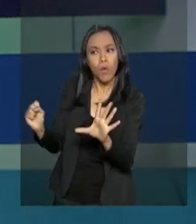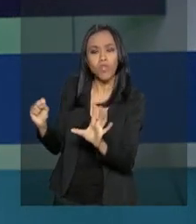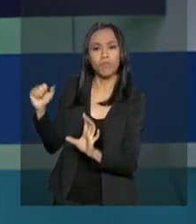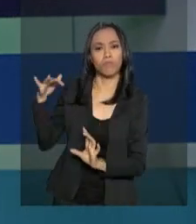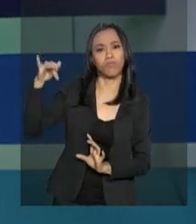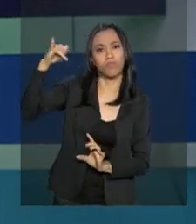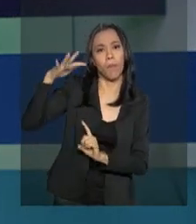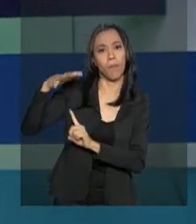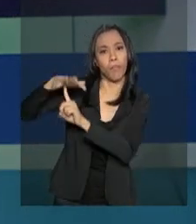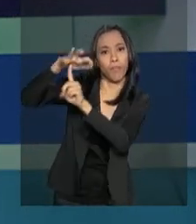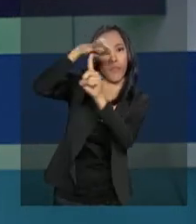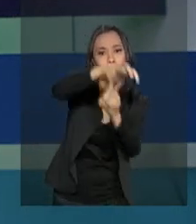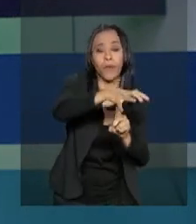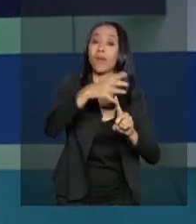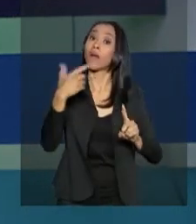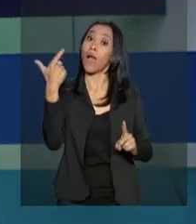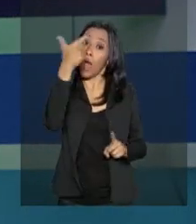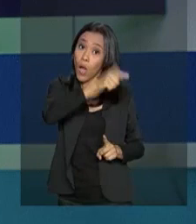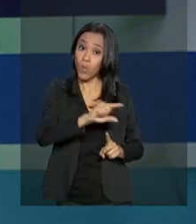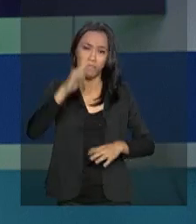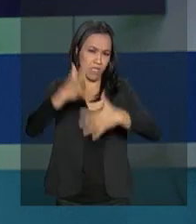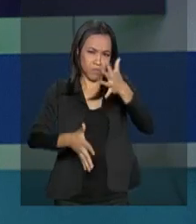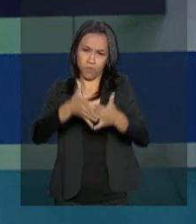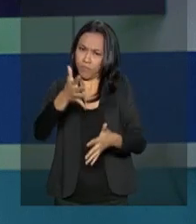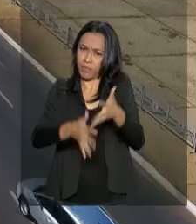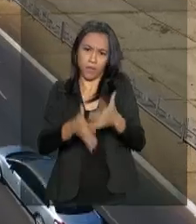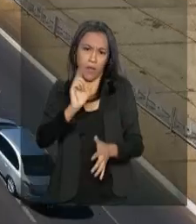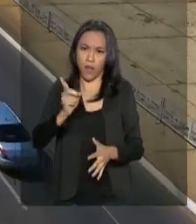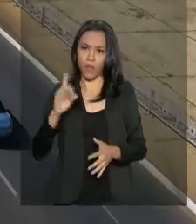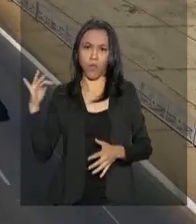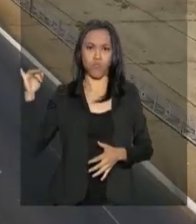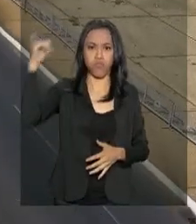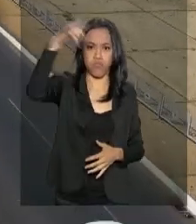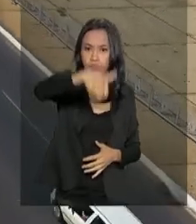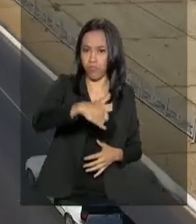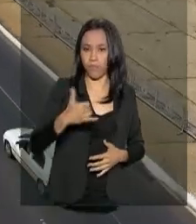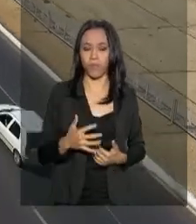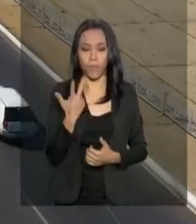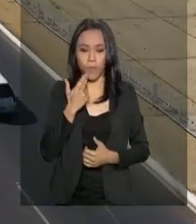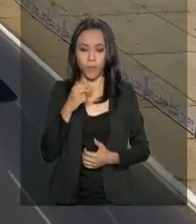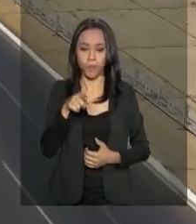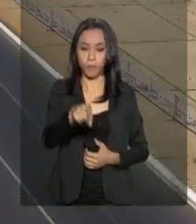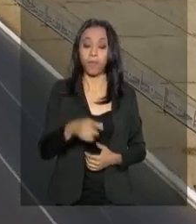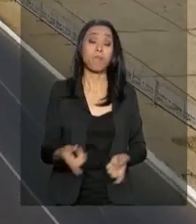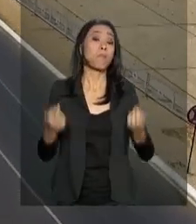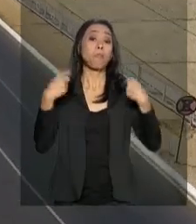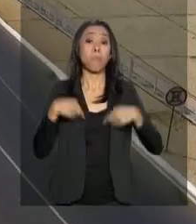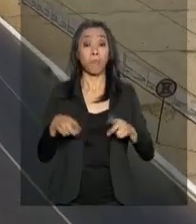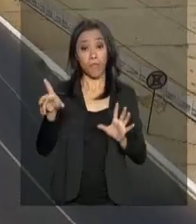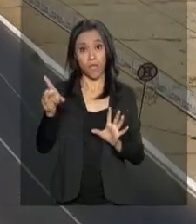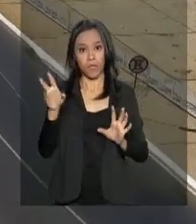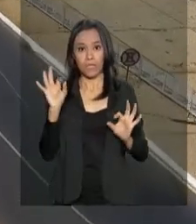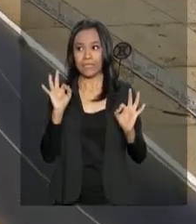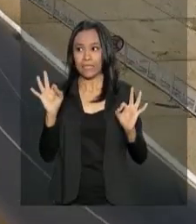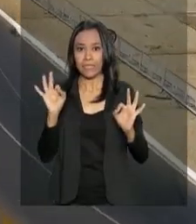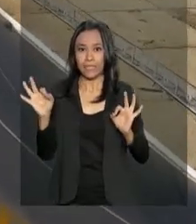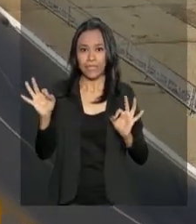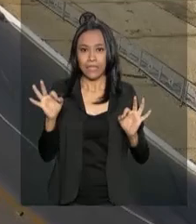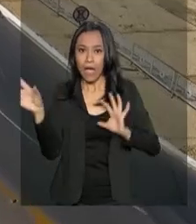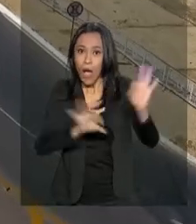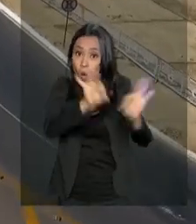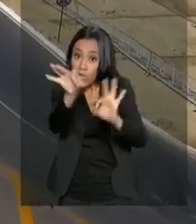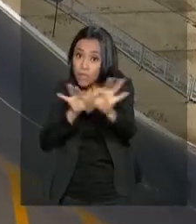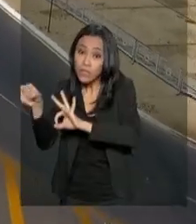a aviação comercial não será prejudicada a expectativa para a posse do presidente eleito já